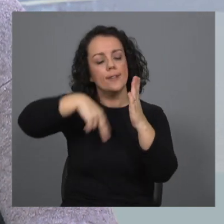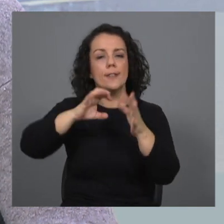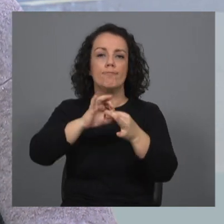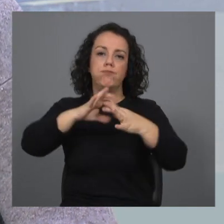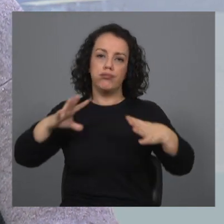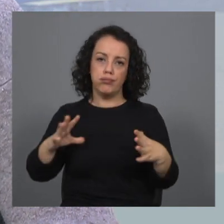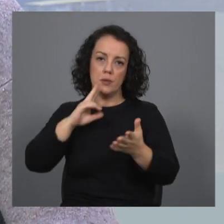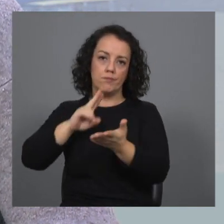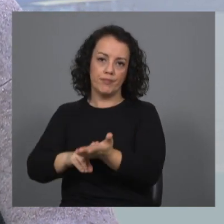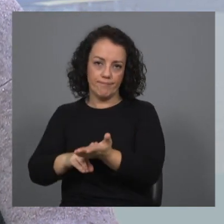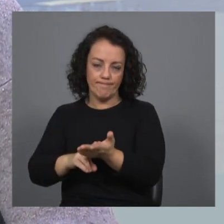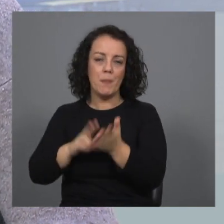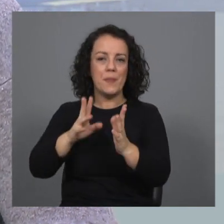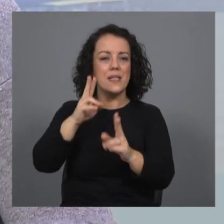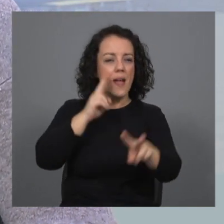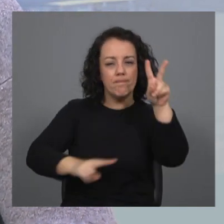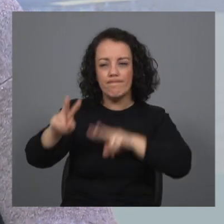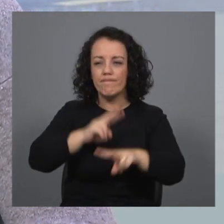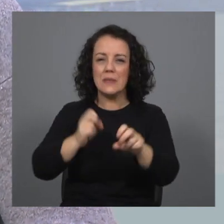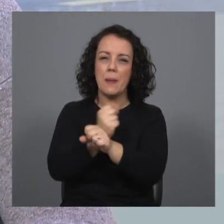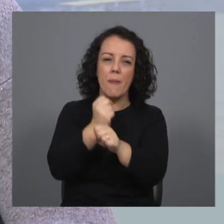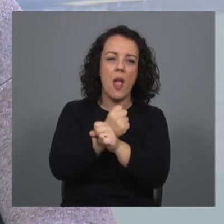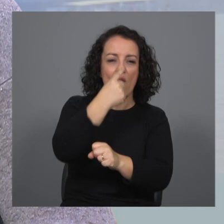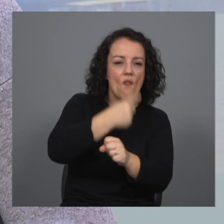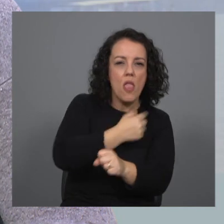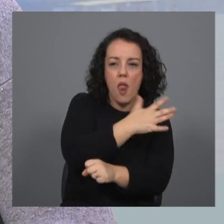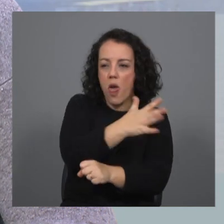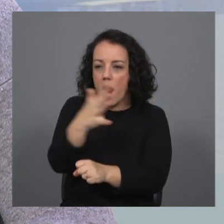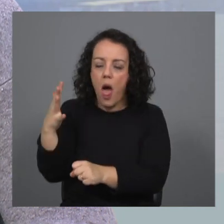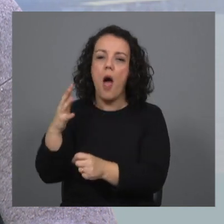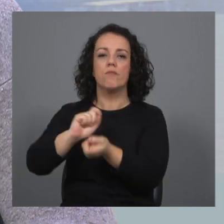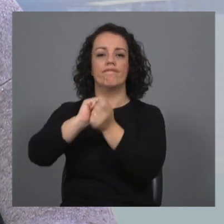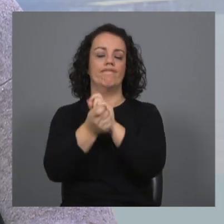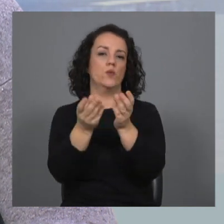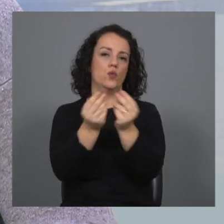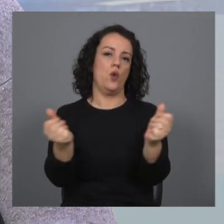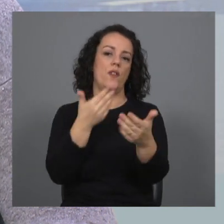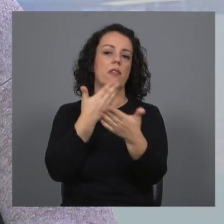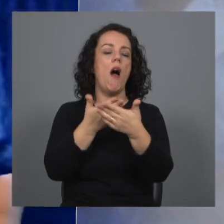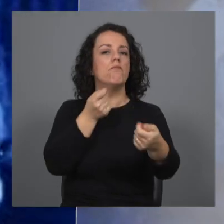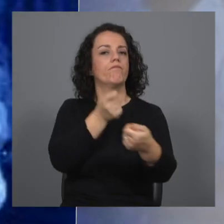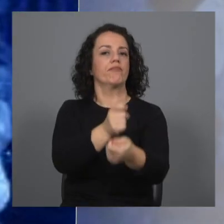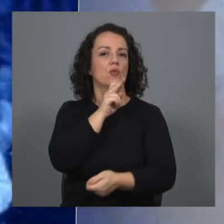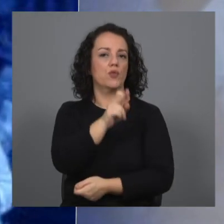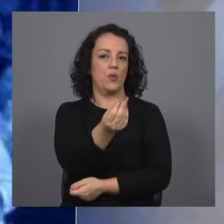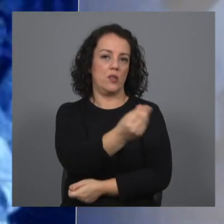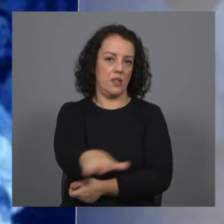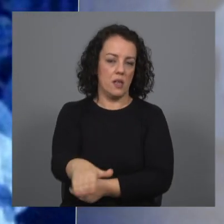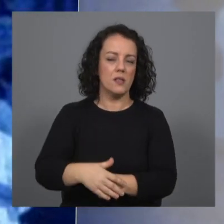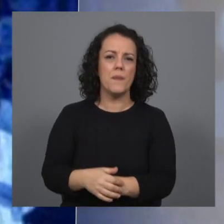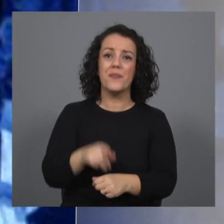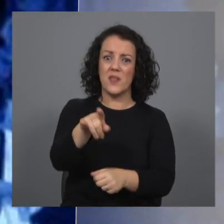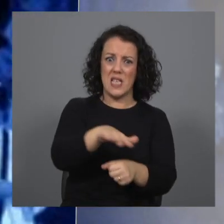de identificação destas falhas e de construção de respostas adequadas a estas crianças. Diante dessa situação irregular, de que forma é